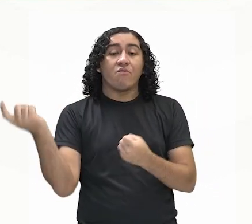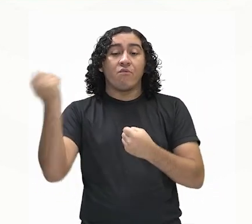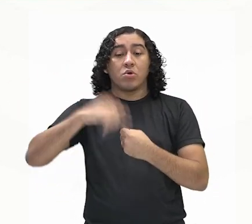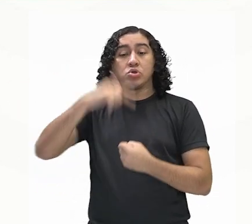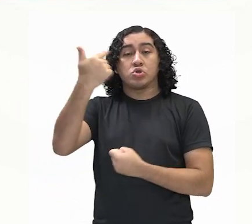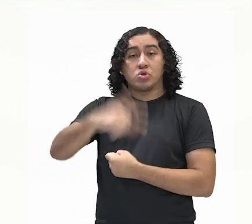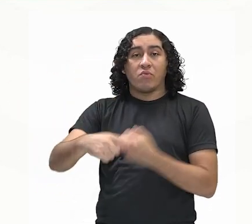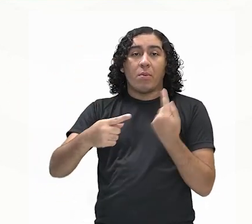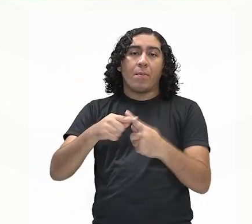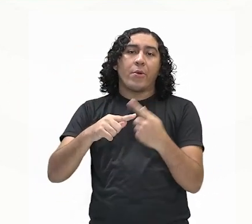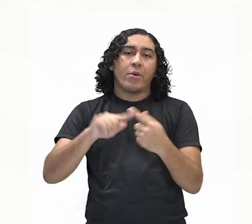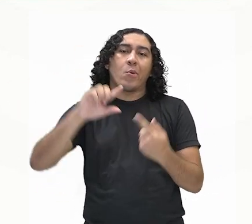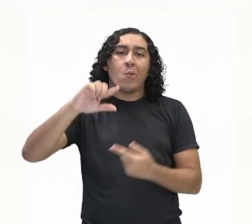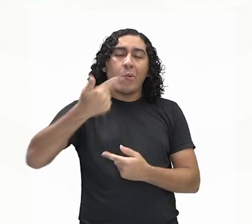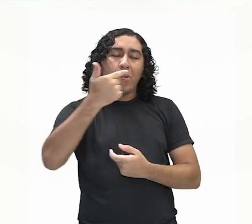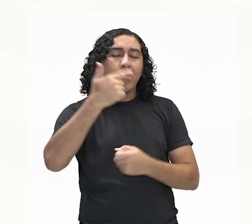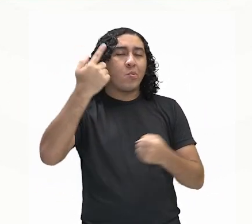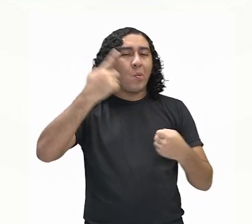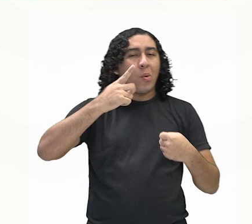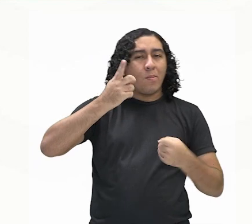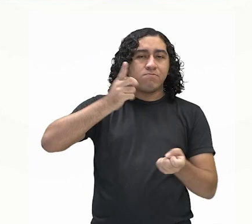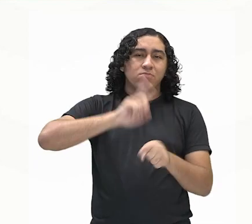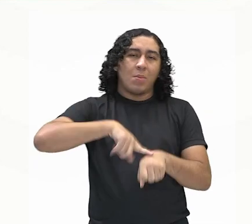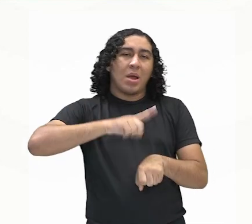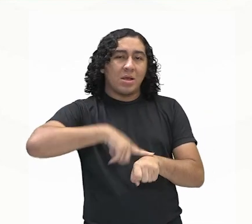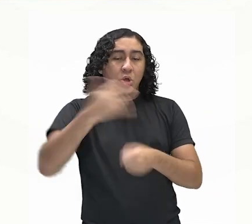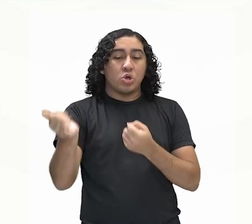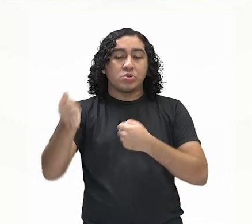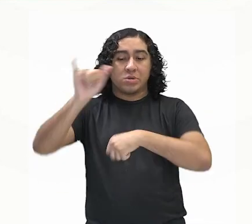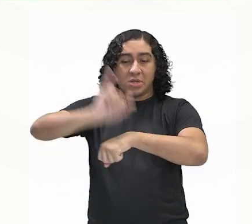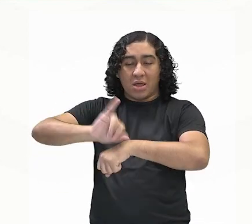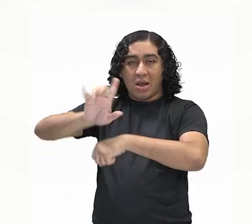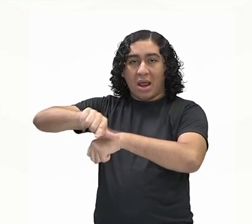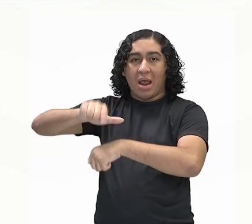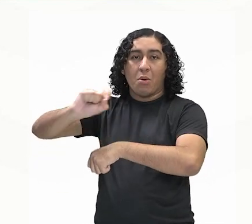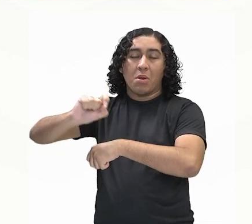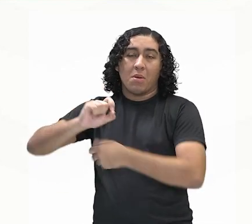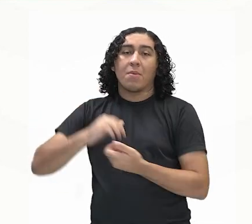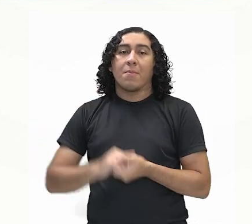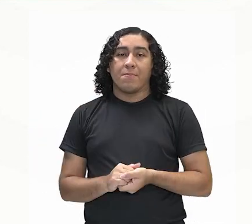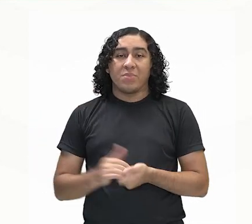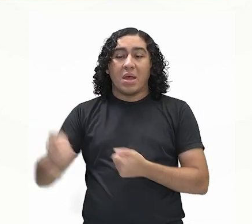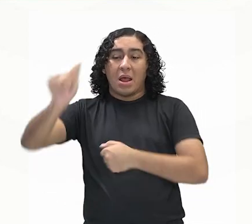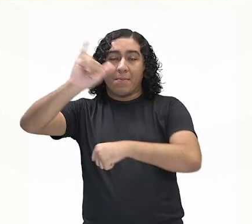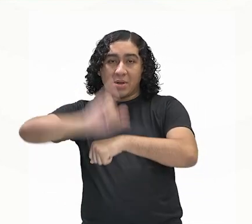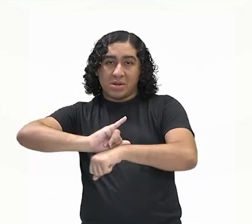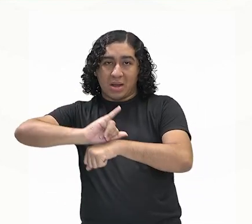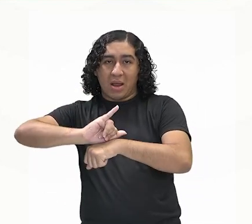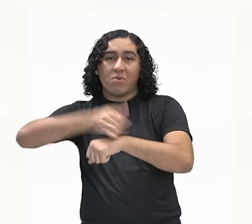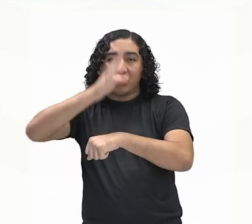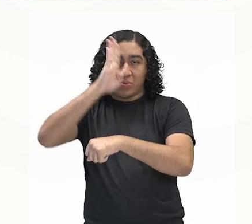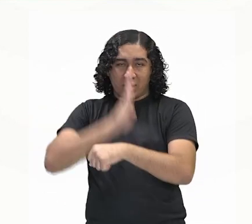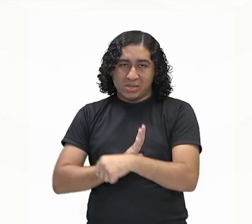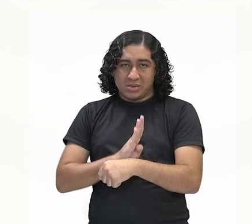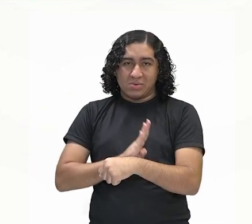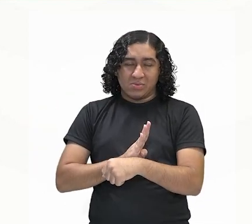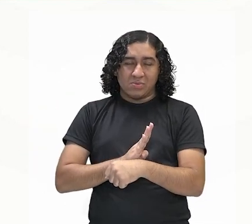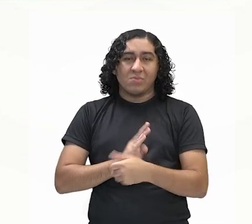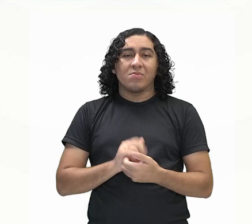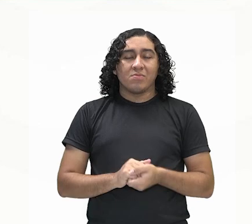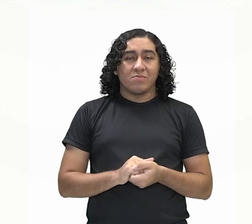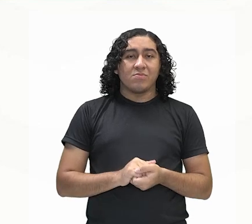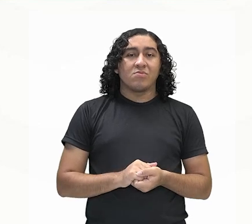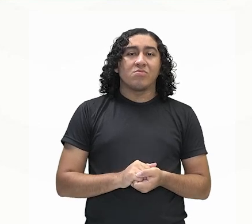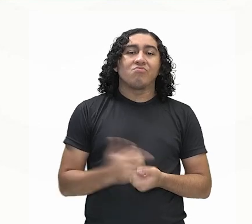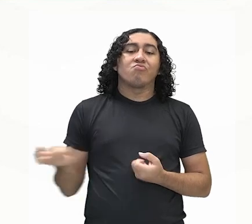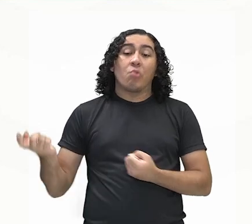que em outros momentos o Rio de Janeiro foi a capital federal do nosso país, né? Saiu de Brasília e foi novamente para o Rio de